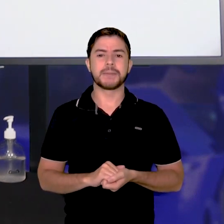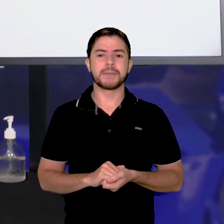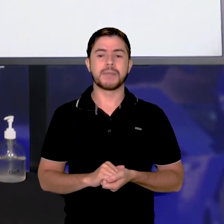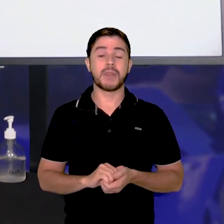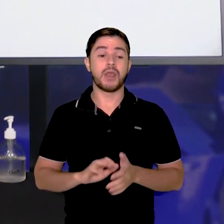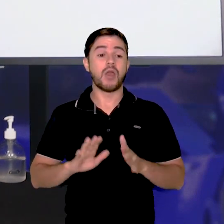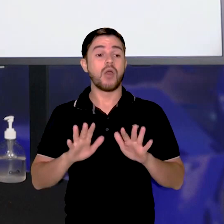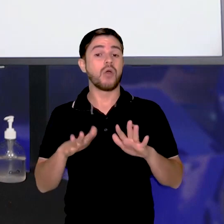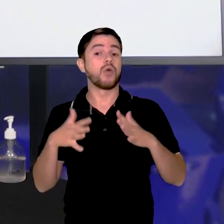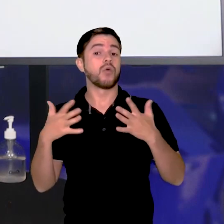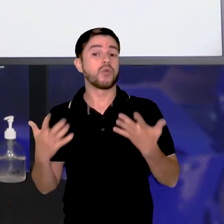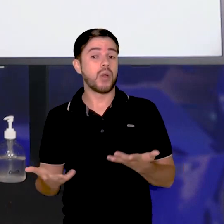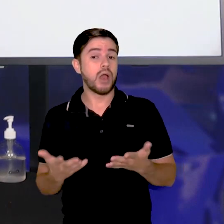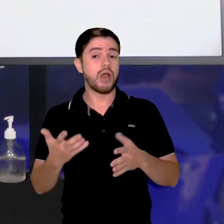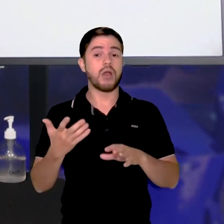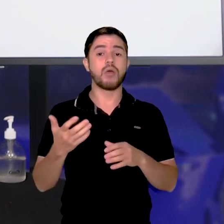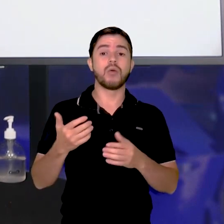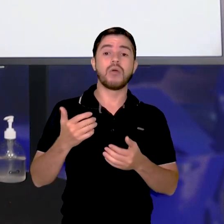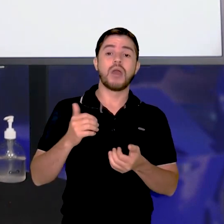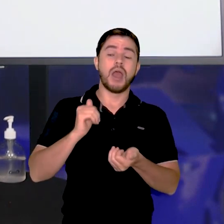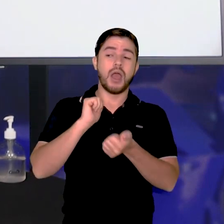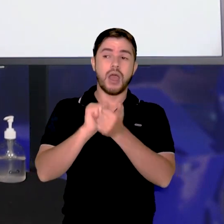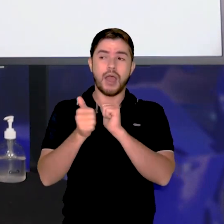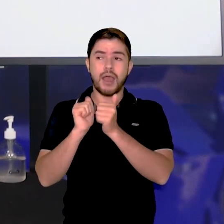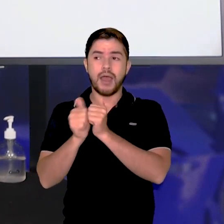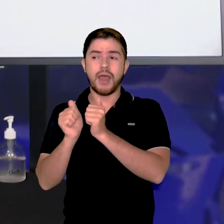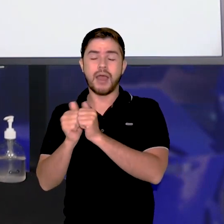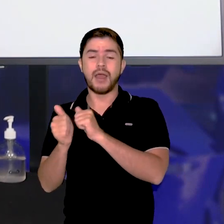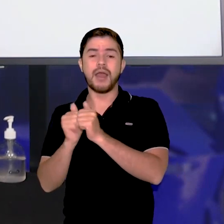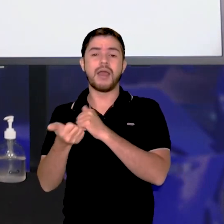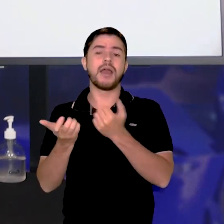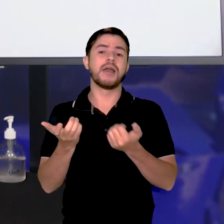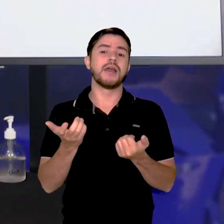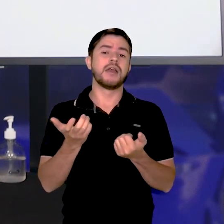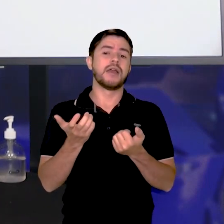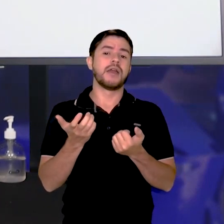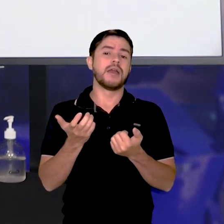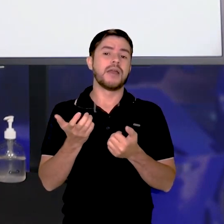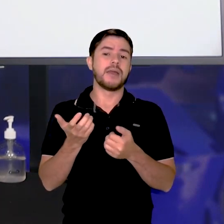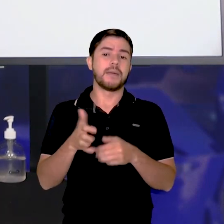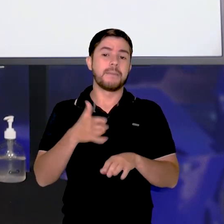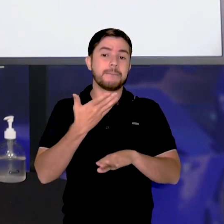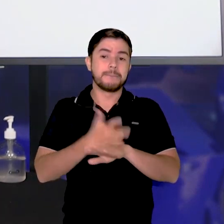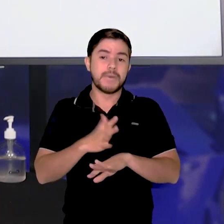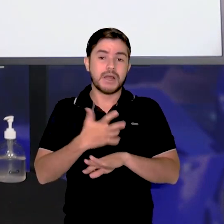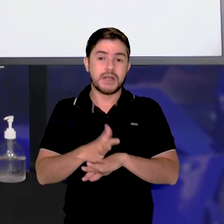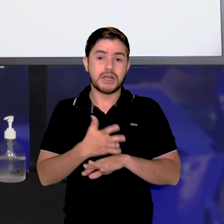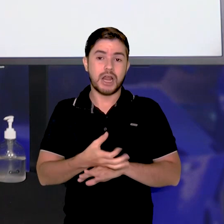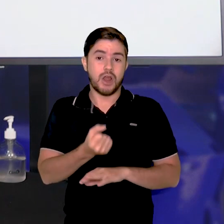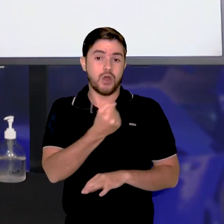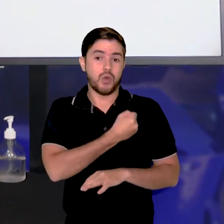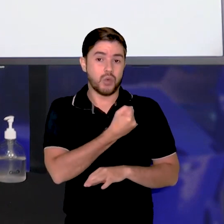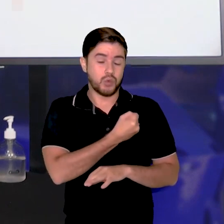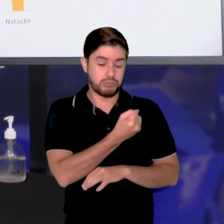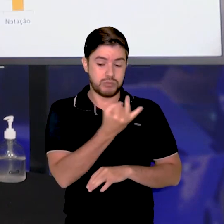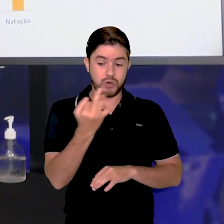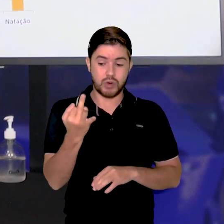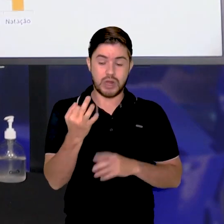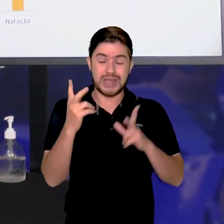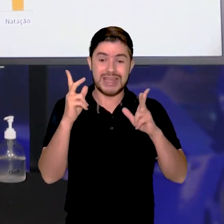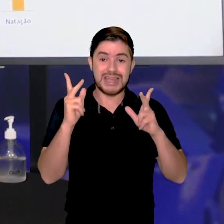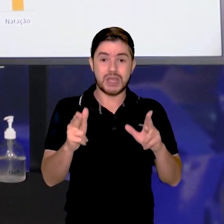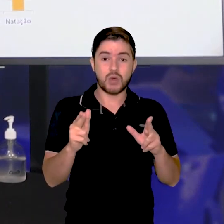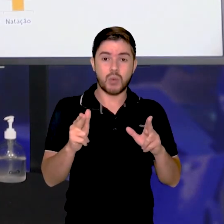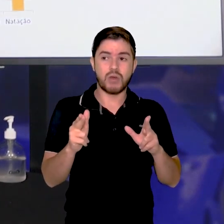qual atividade ou quais atividades são praticadas pelo mesmo número de alunos dessa turma? Então, ó, se eu pegar meu